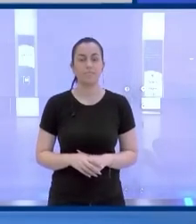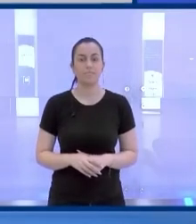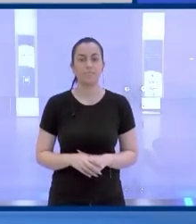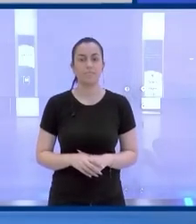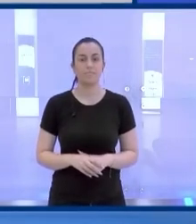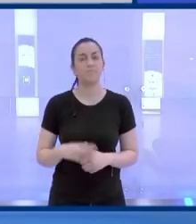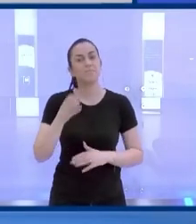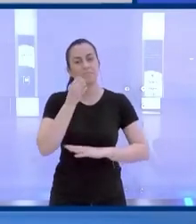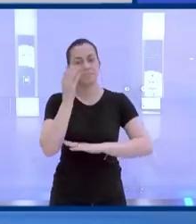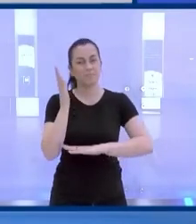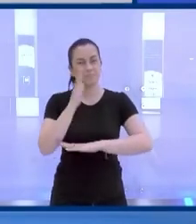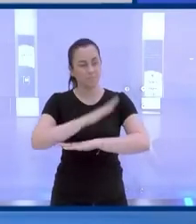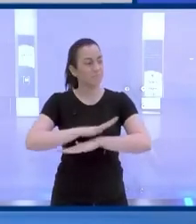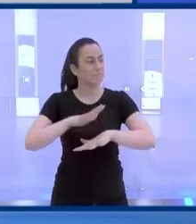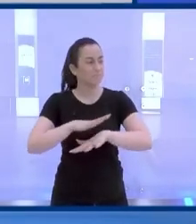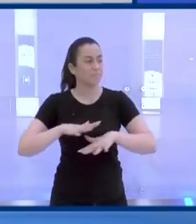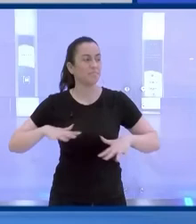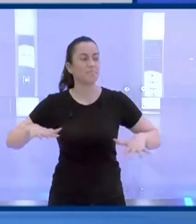Boa tarde a todos.